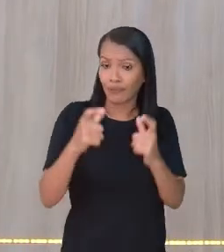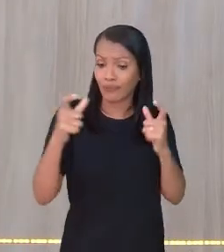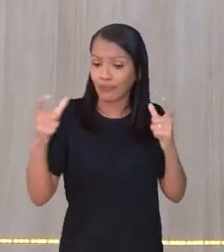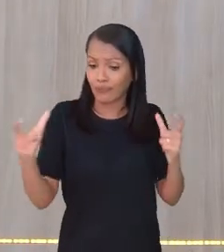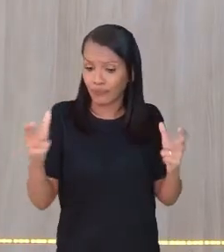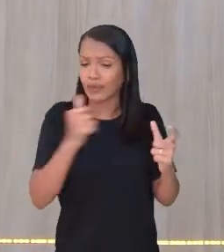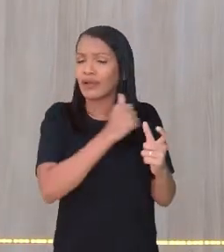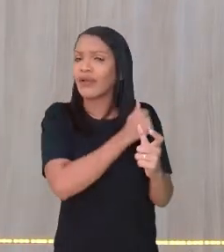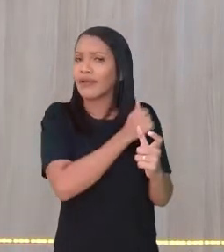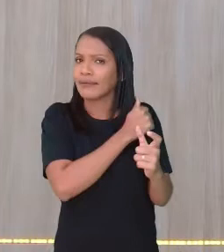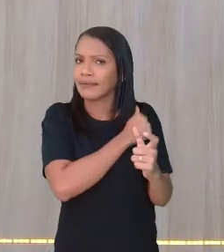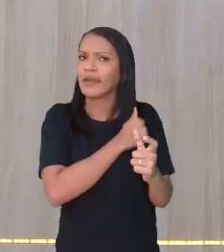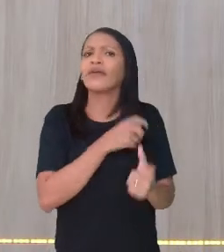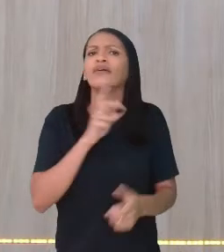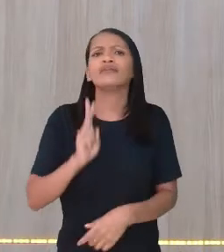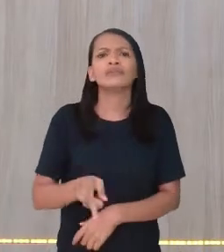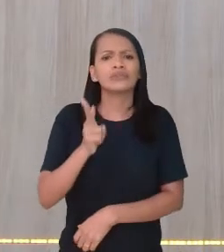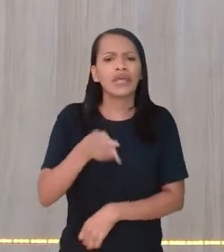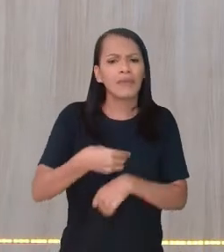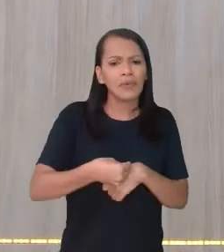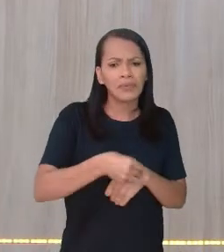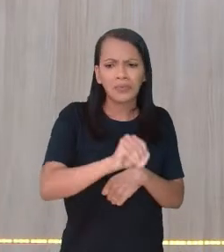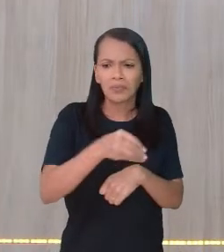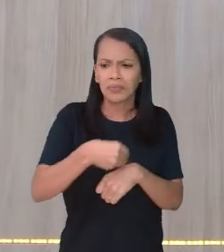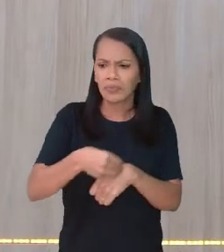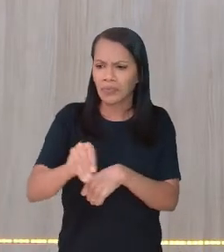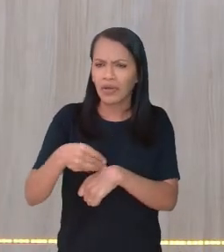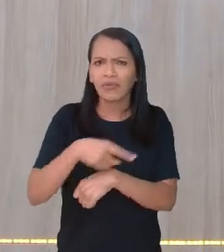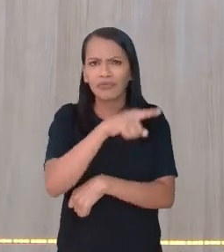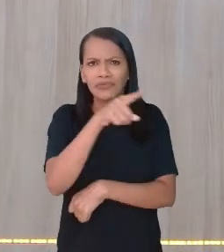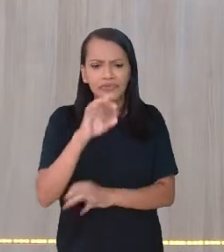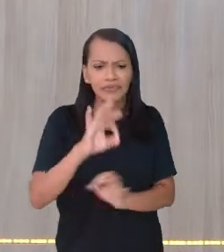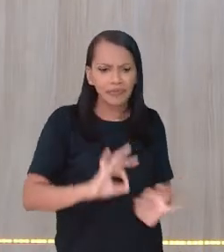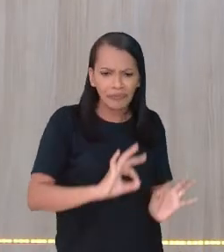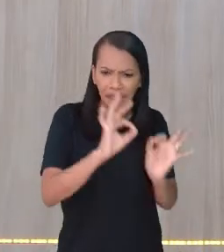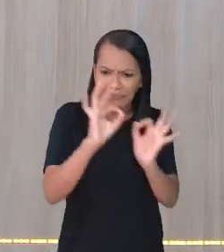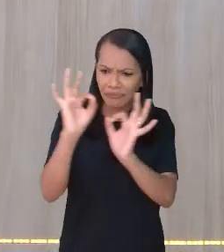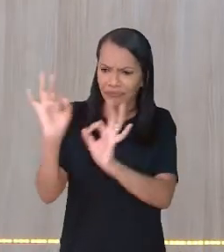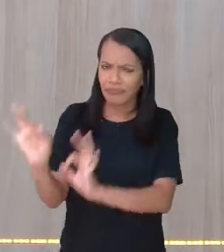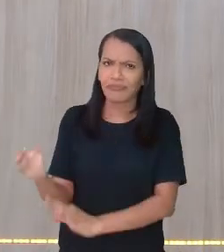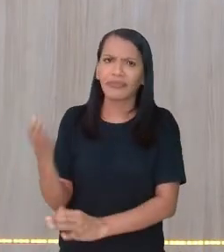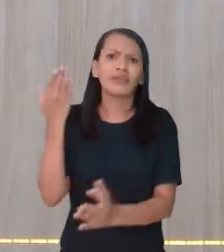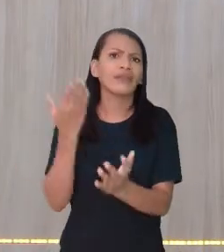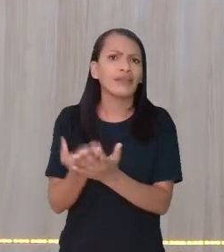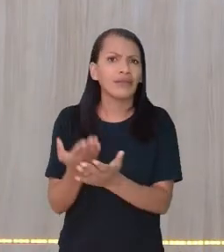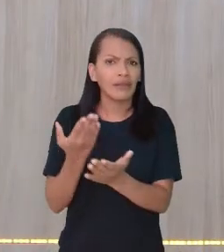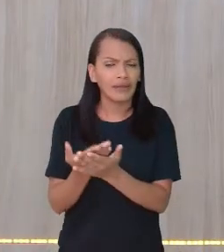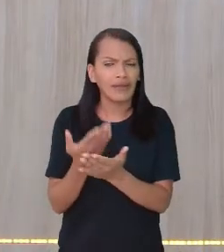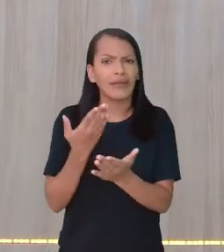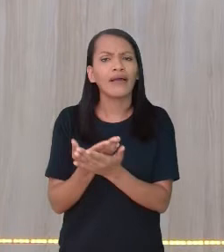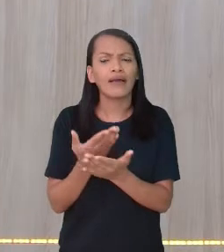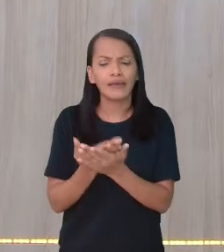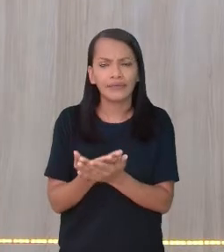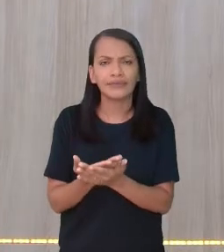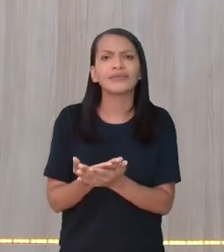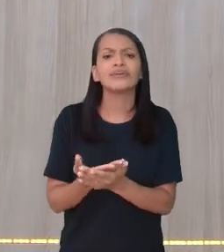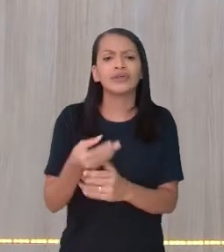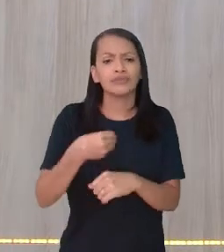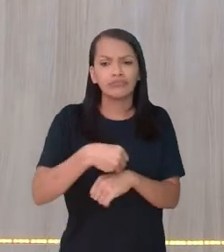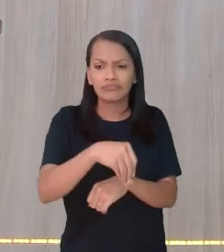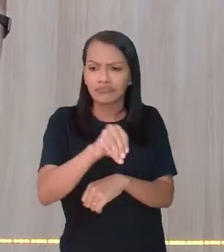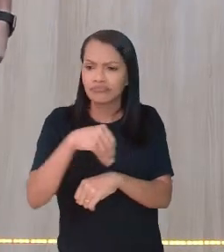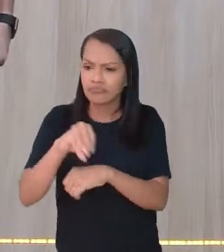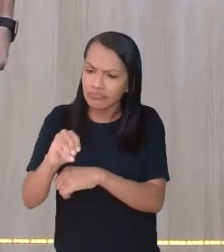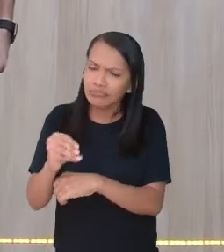rede. Então, sempre compartilhe aí, se você está assistindo nossas aulas, compartilhe aí com seus amigos de classe, compartilhe aí